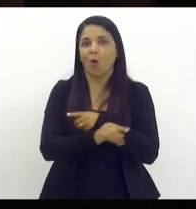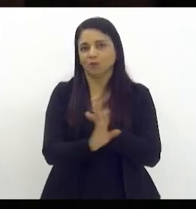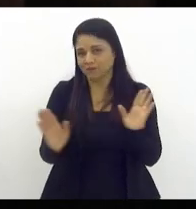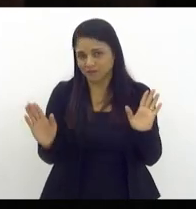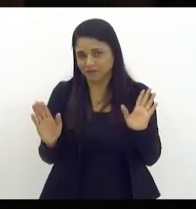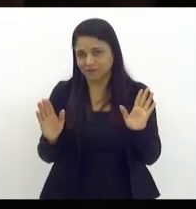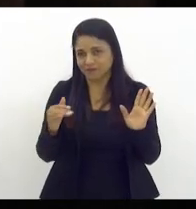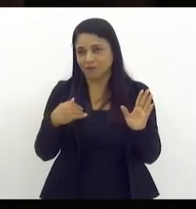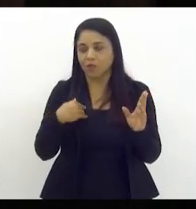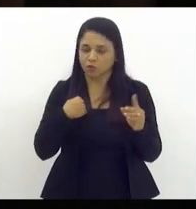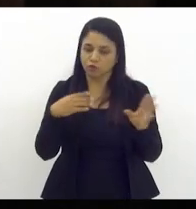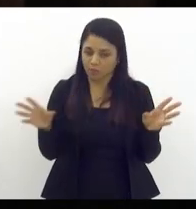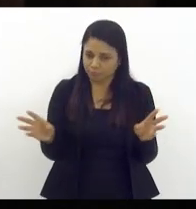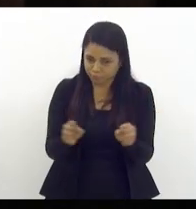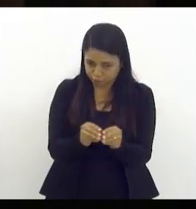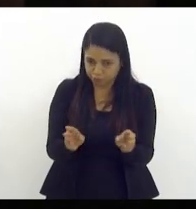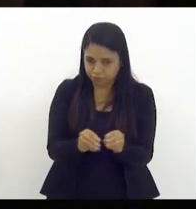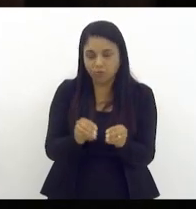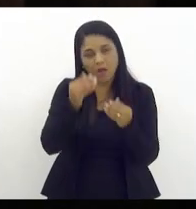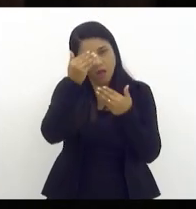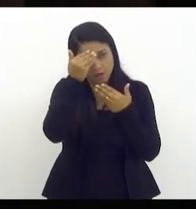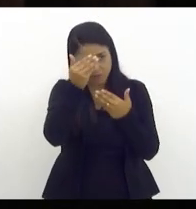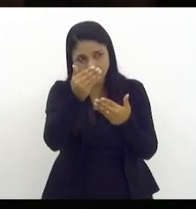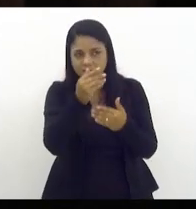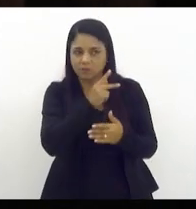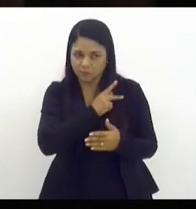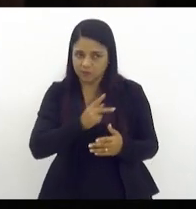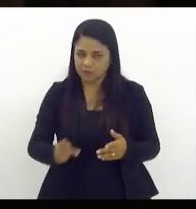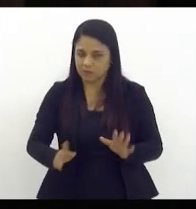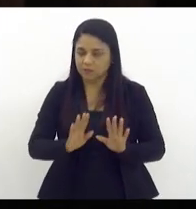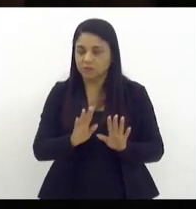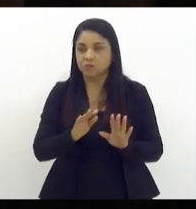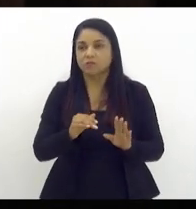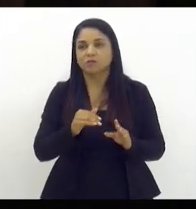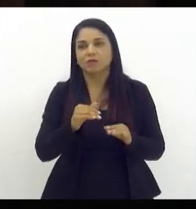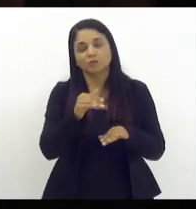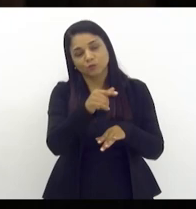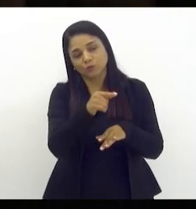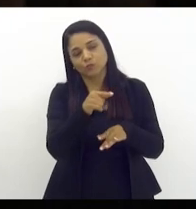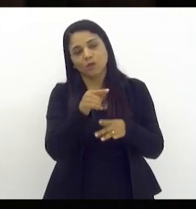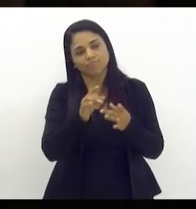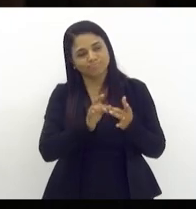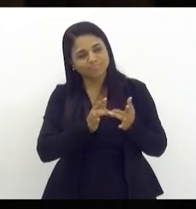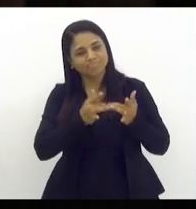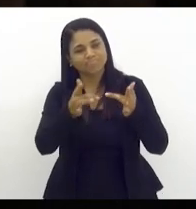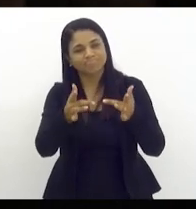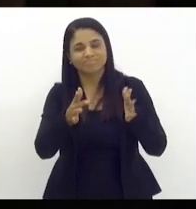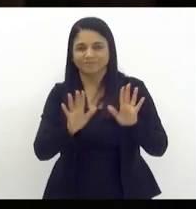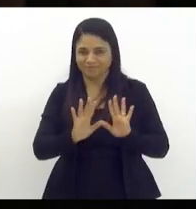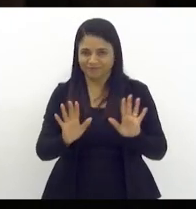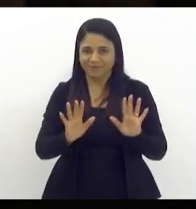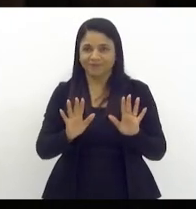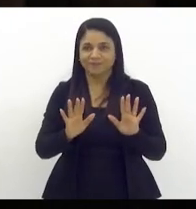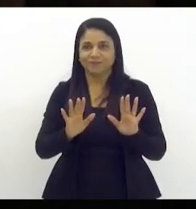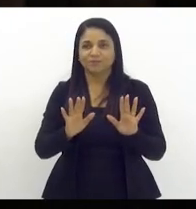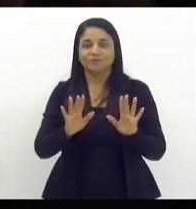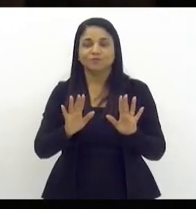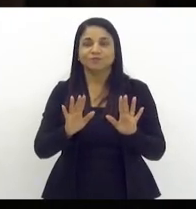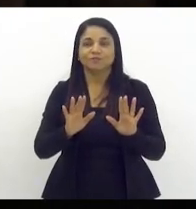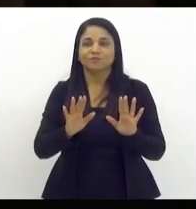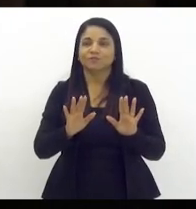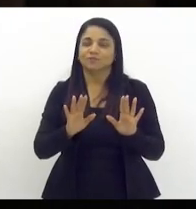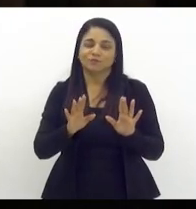estou concluindo, deputado Bacelar, agradecendo aqui a sua generosidade com o tempo. Não explorarei